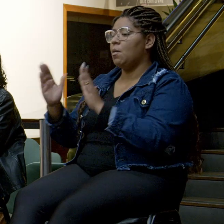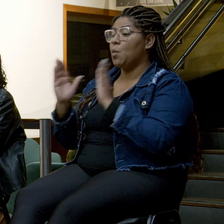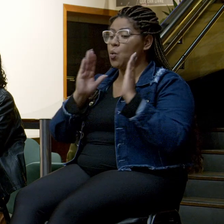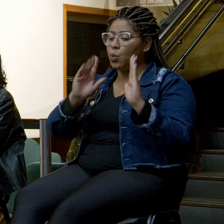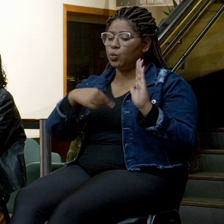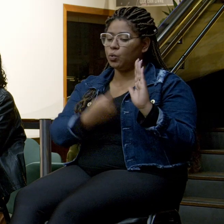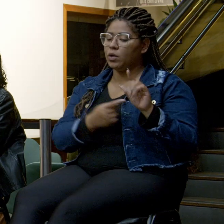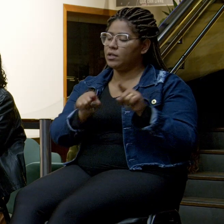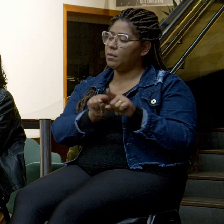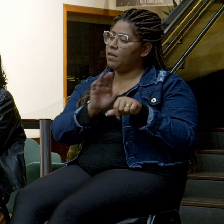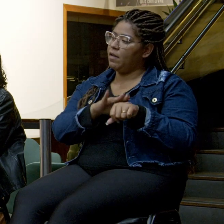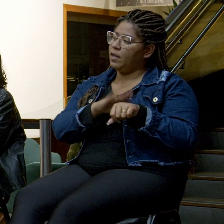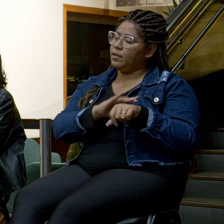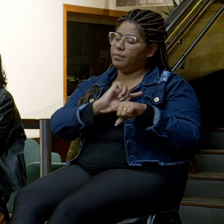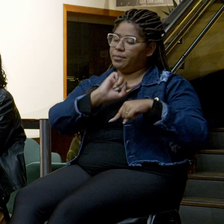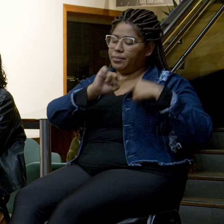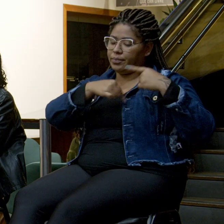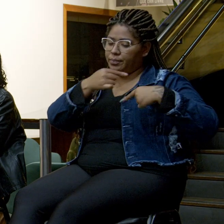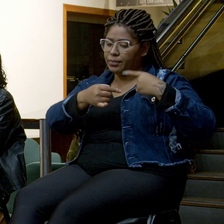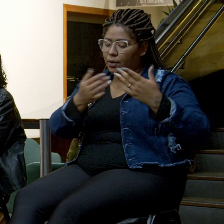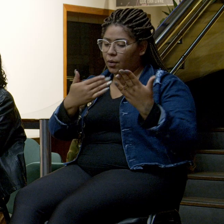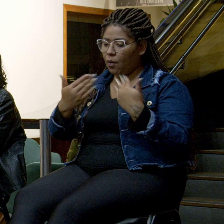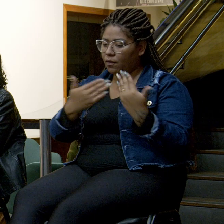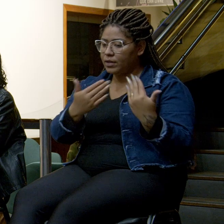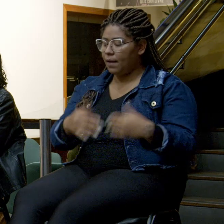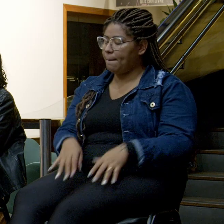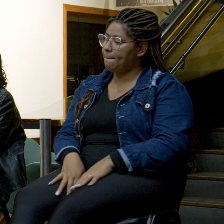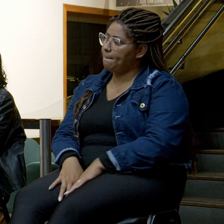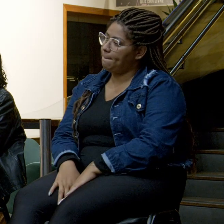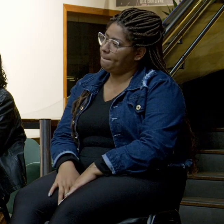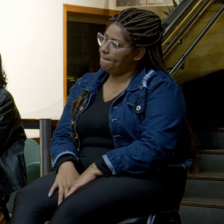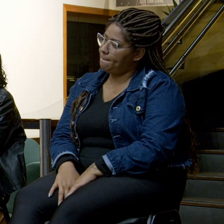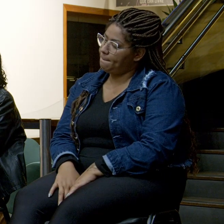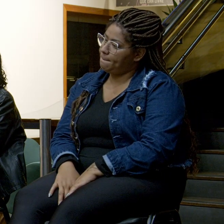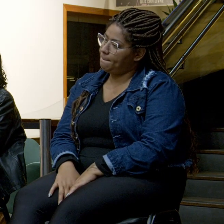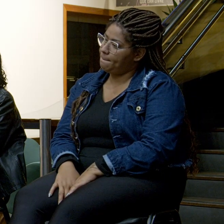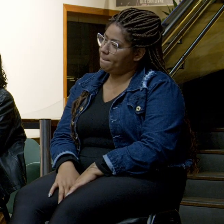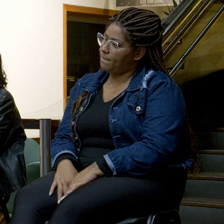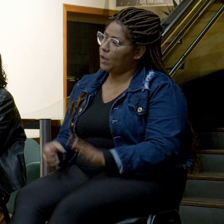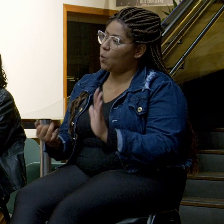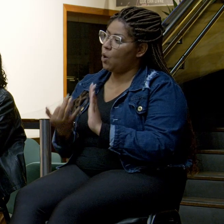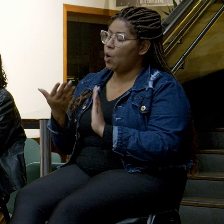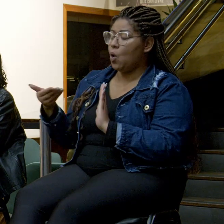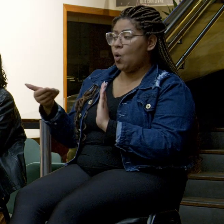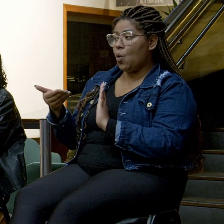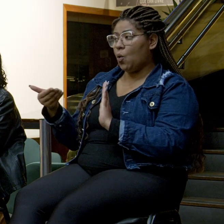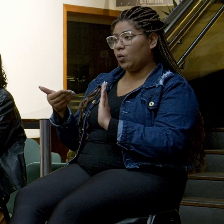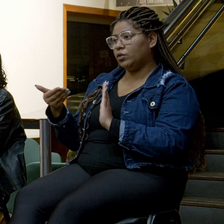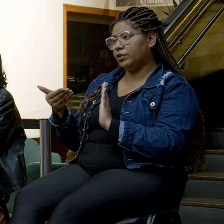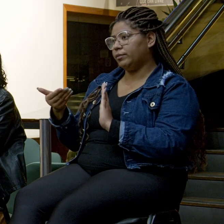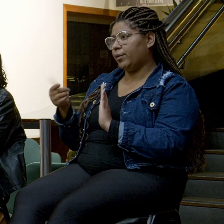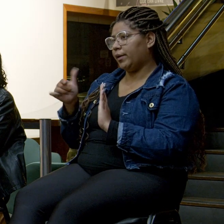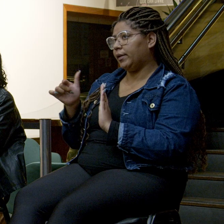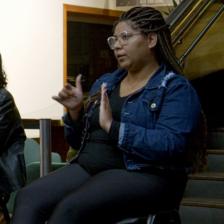gente conversar nas semanas seguintes sobre o quanto hoje provavelmente seria muito bizarro, pelo